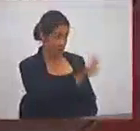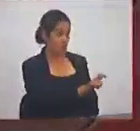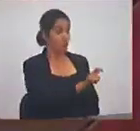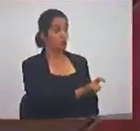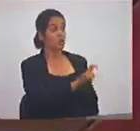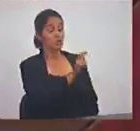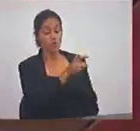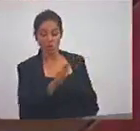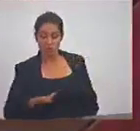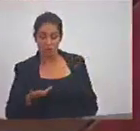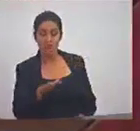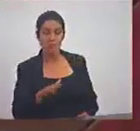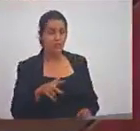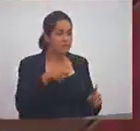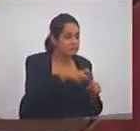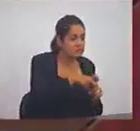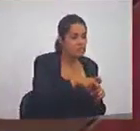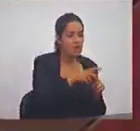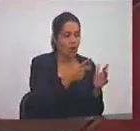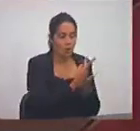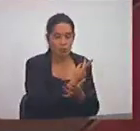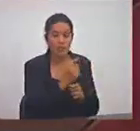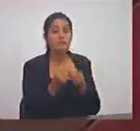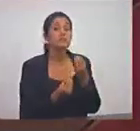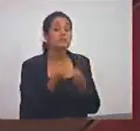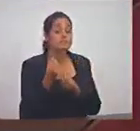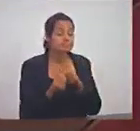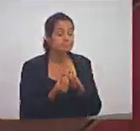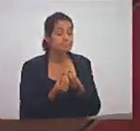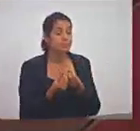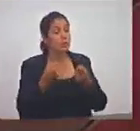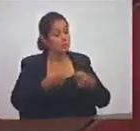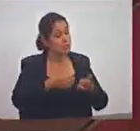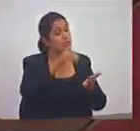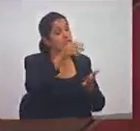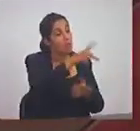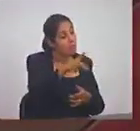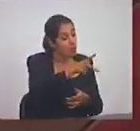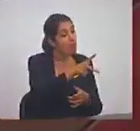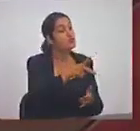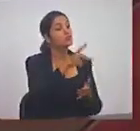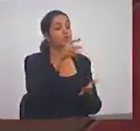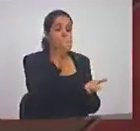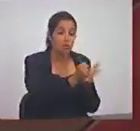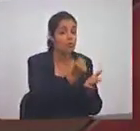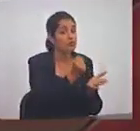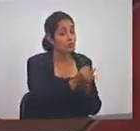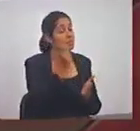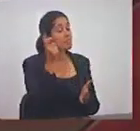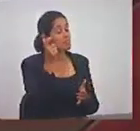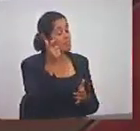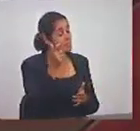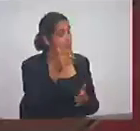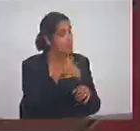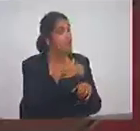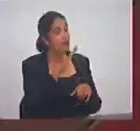Então, pedimos ao prefeito que disse importar com a educação, que contrate logo mais professores, mais técnicos de educação. Aí